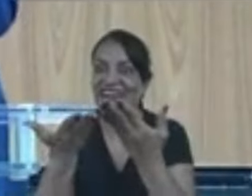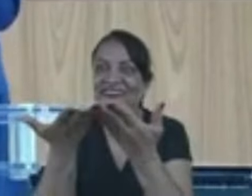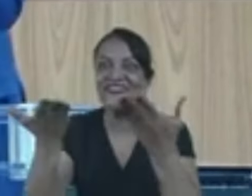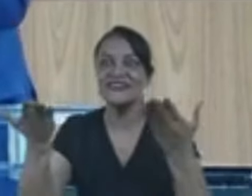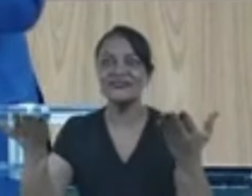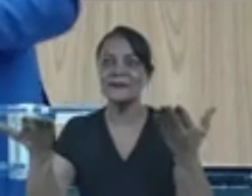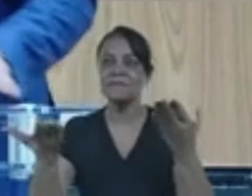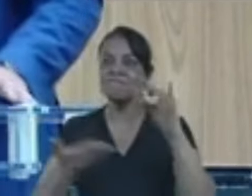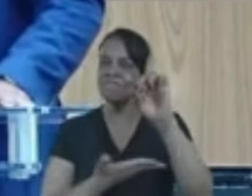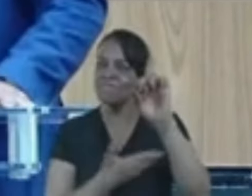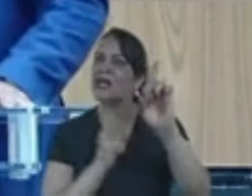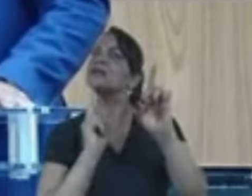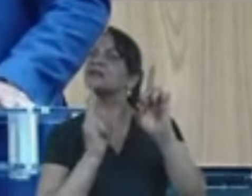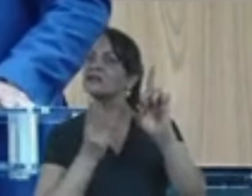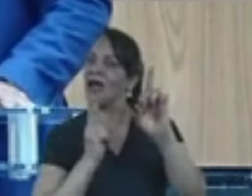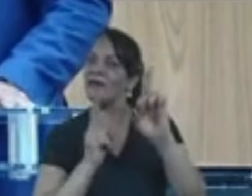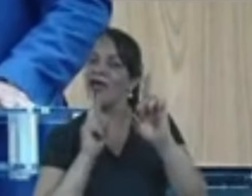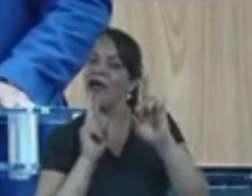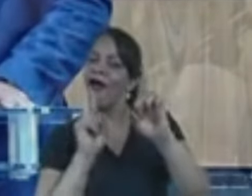tem.